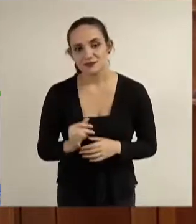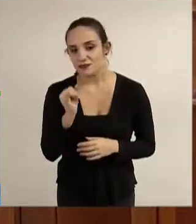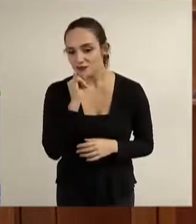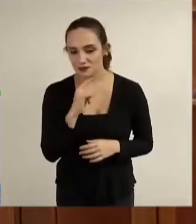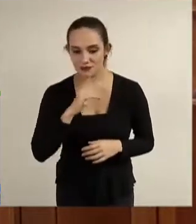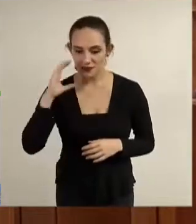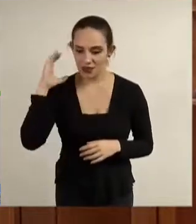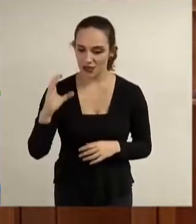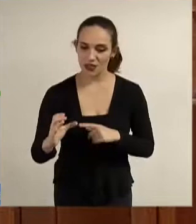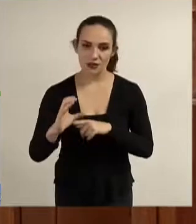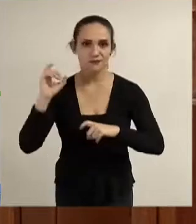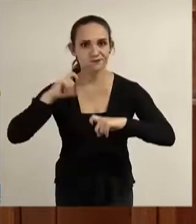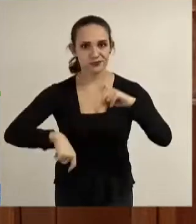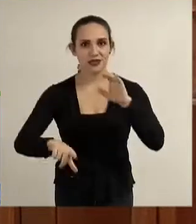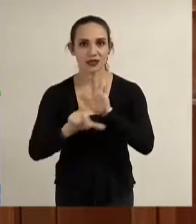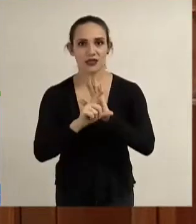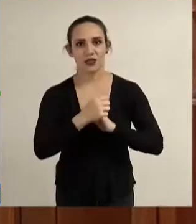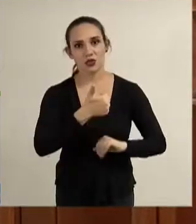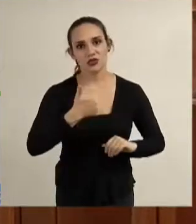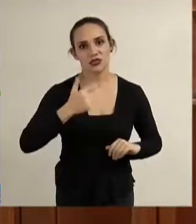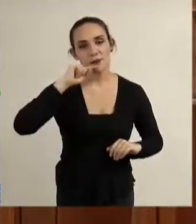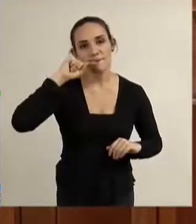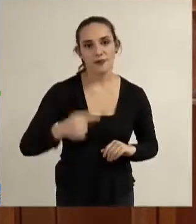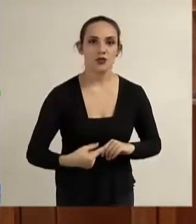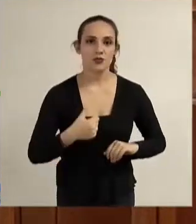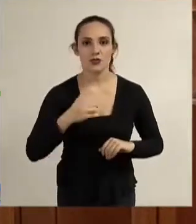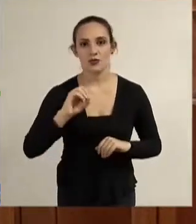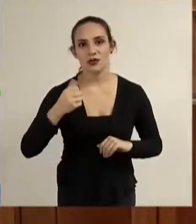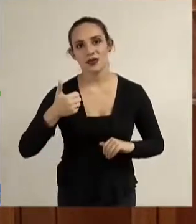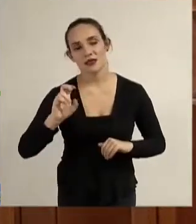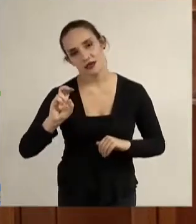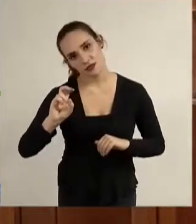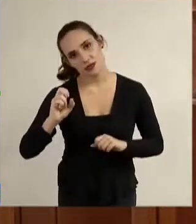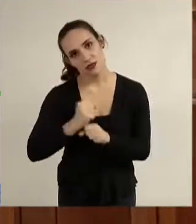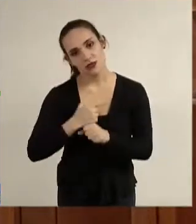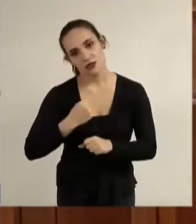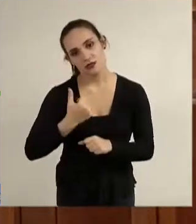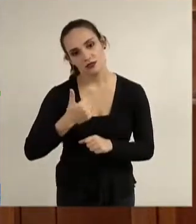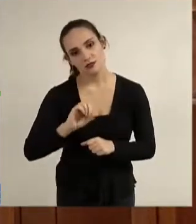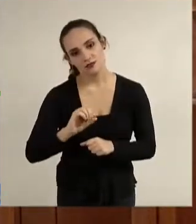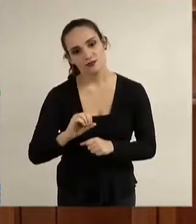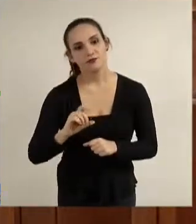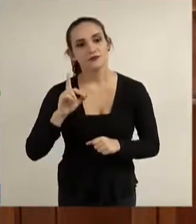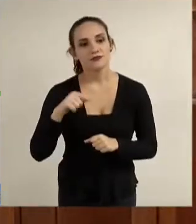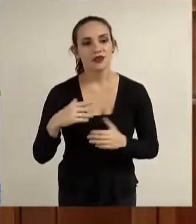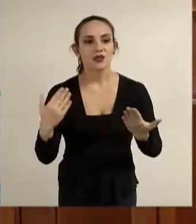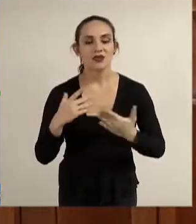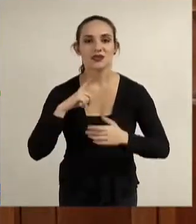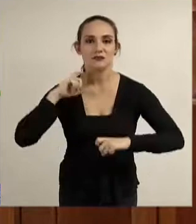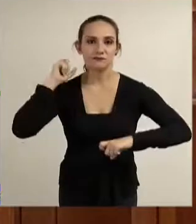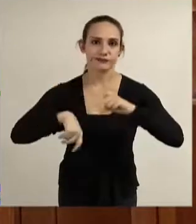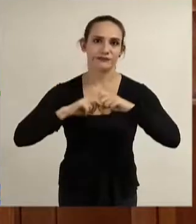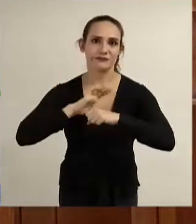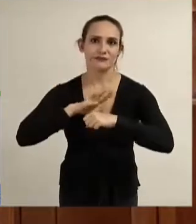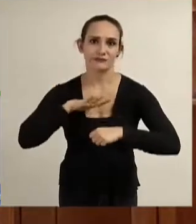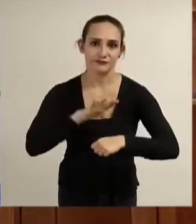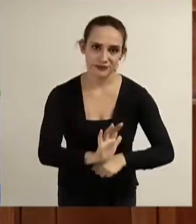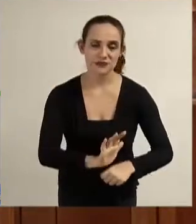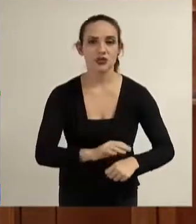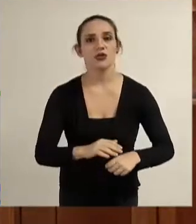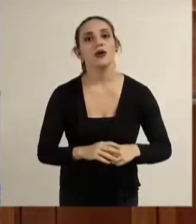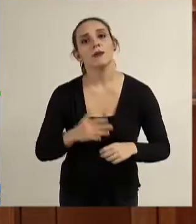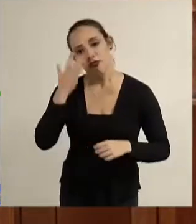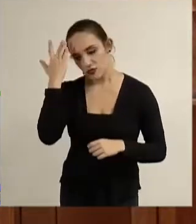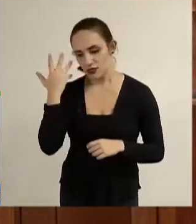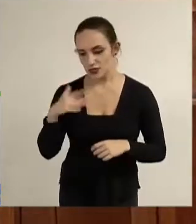embasado na lei 12.015 de 2010, que aumentou a pena do estupro de vulnerável, e aí a gente